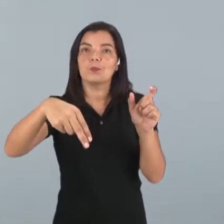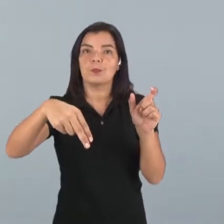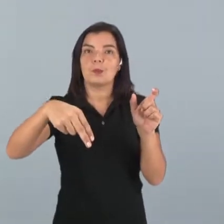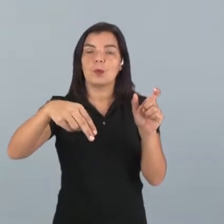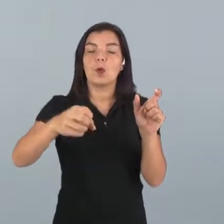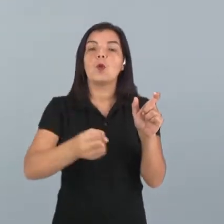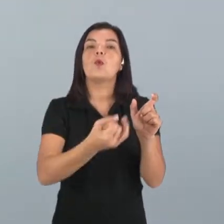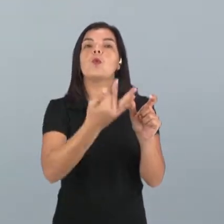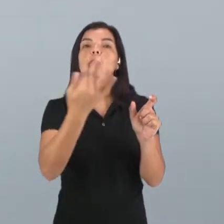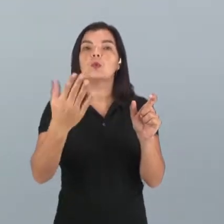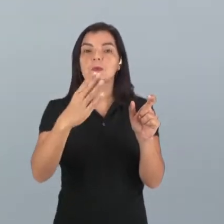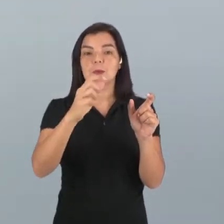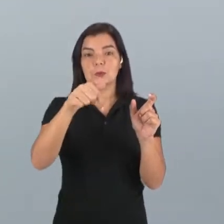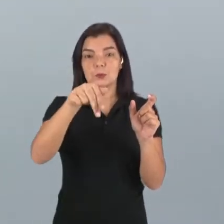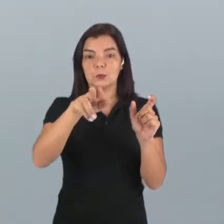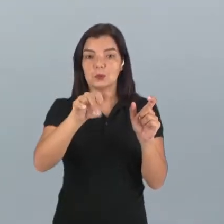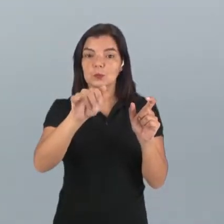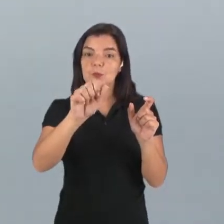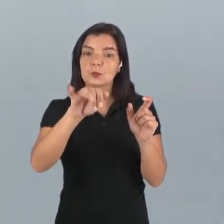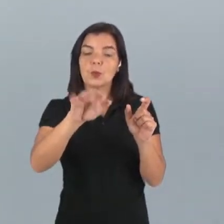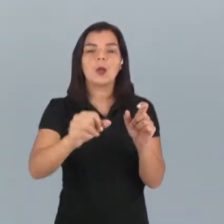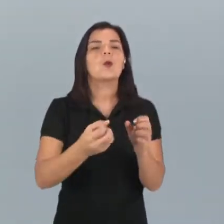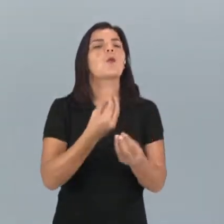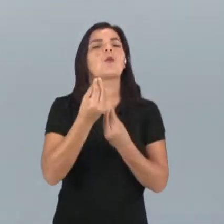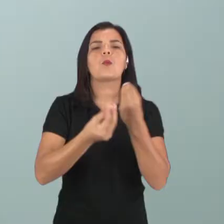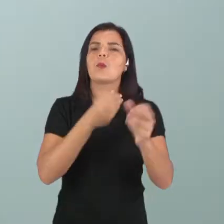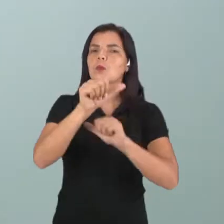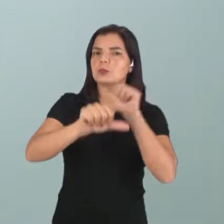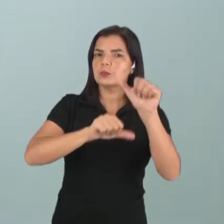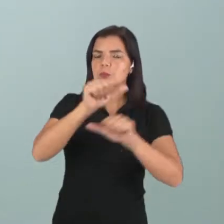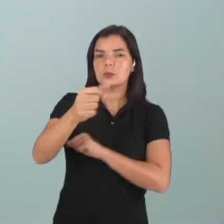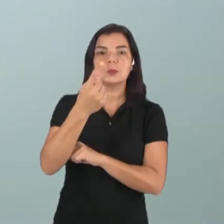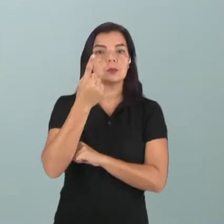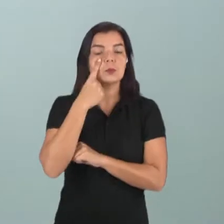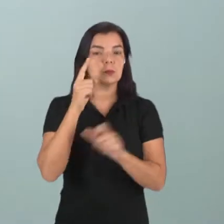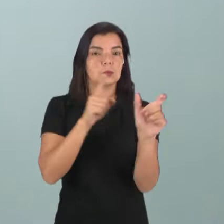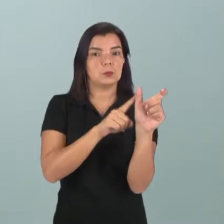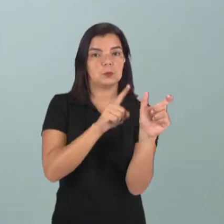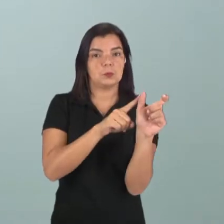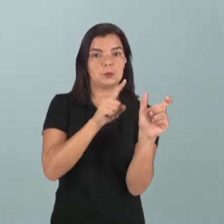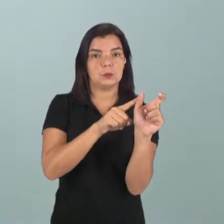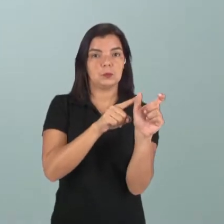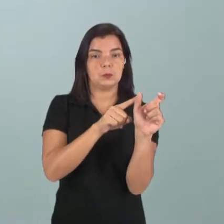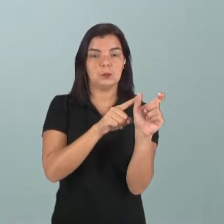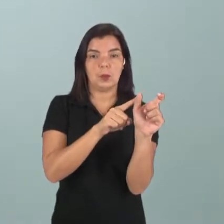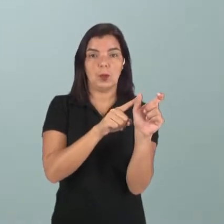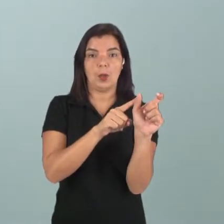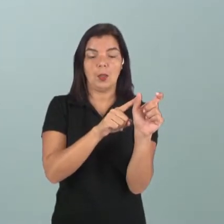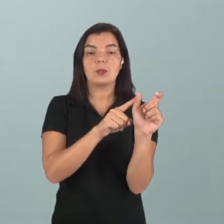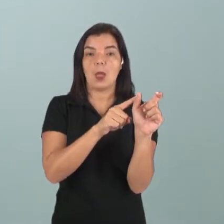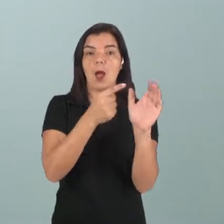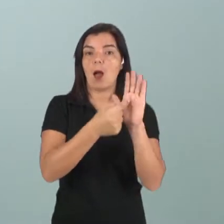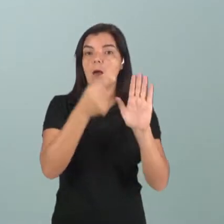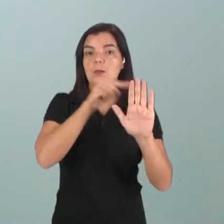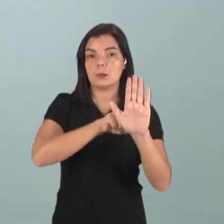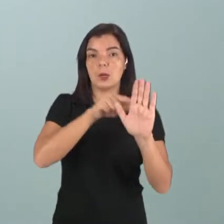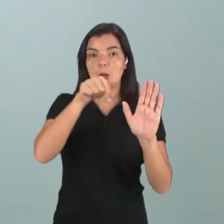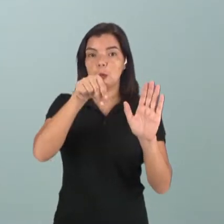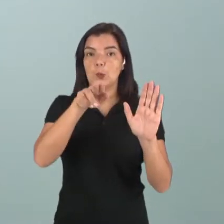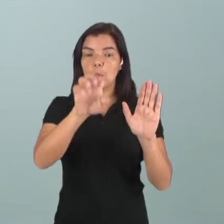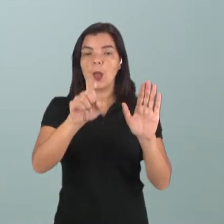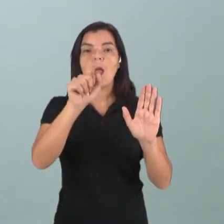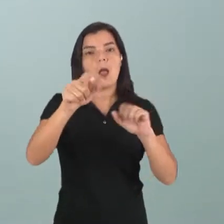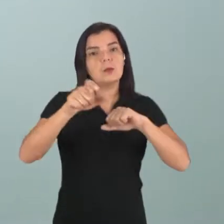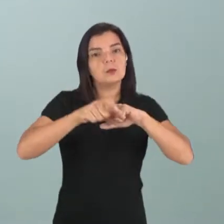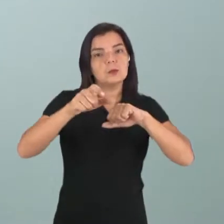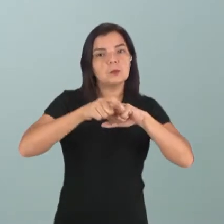os quais. Como que faz para trocar, galera? Olha só. Você olha para a palavrinha que está atrás do que. Essa palavrinha ela é um